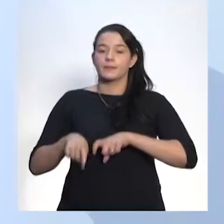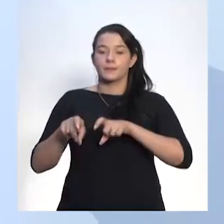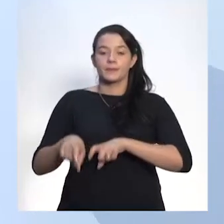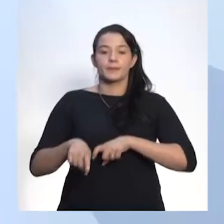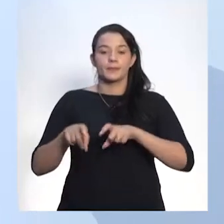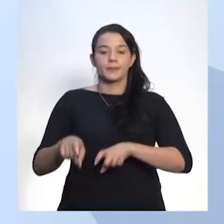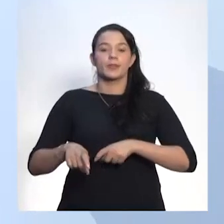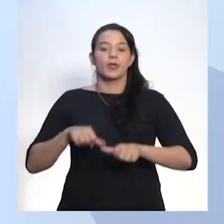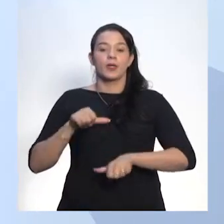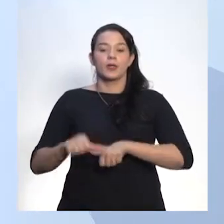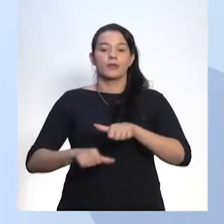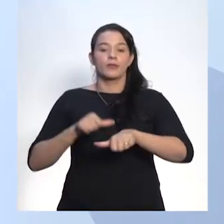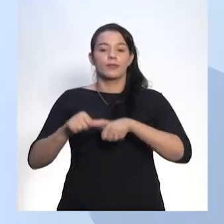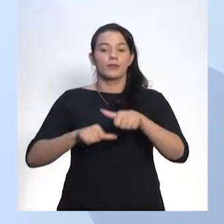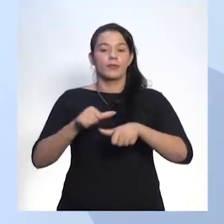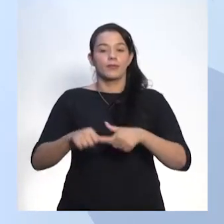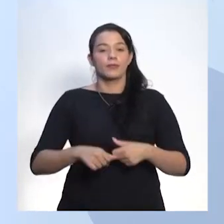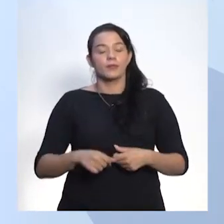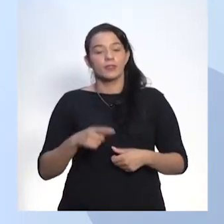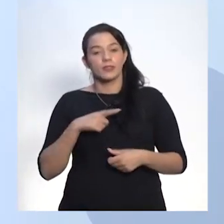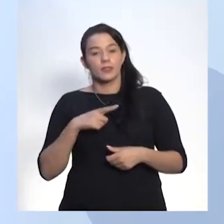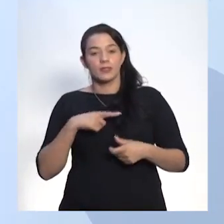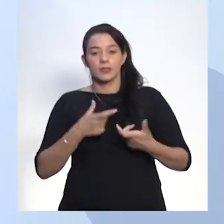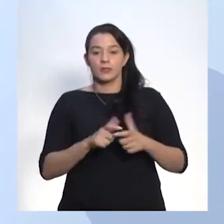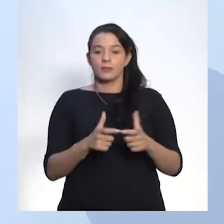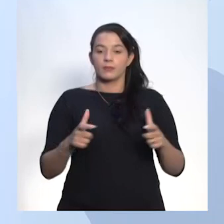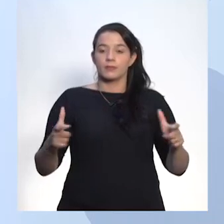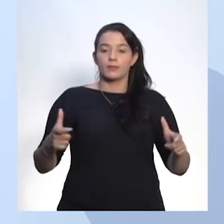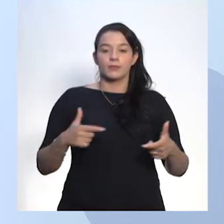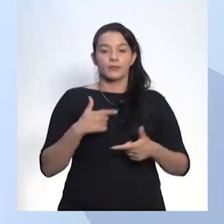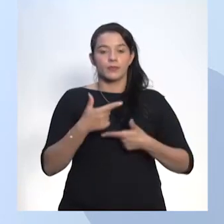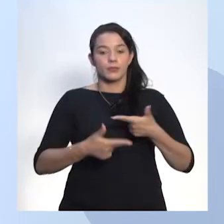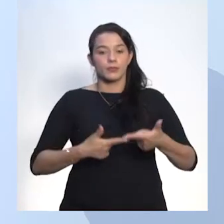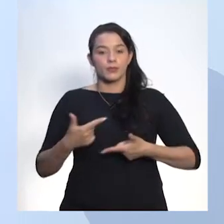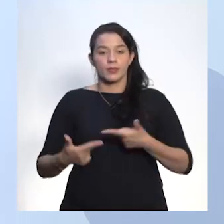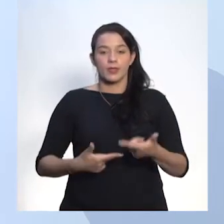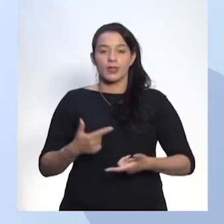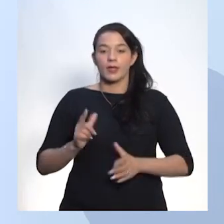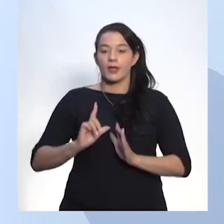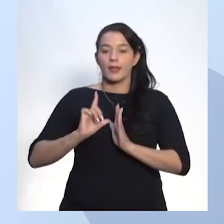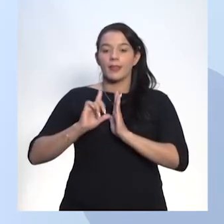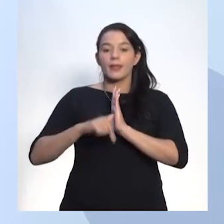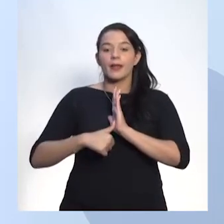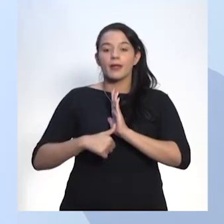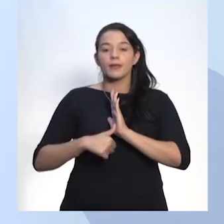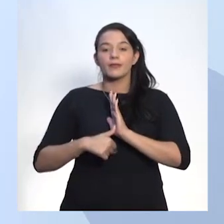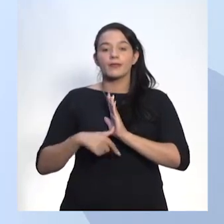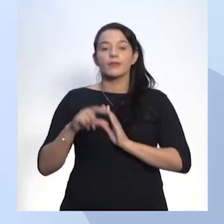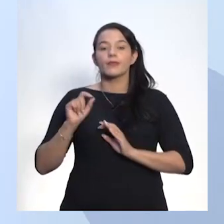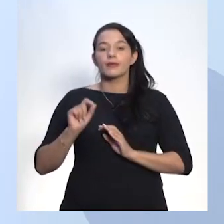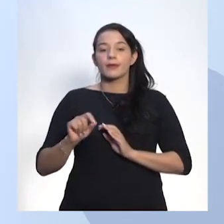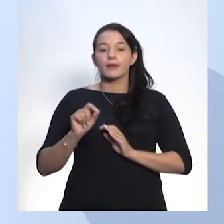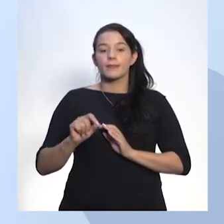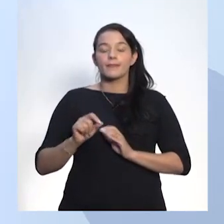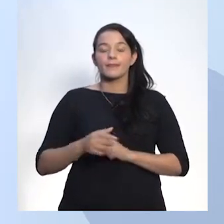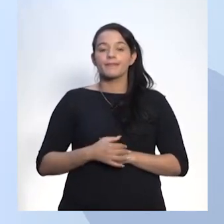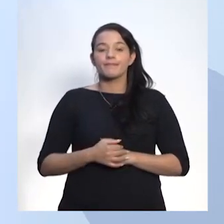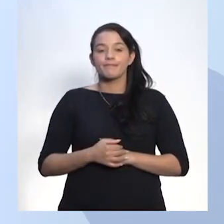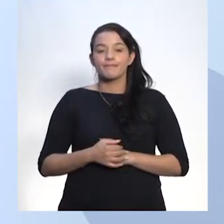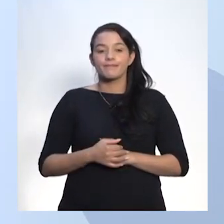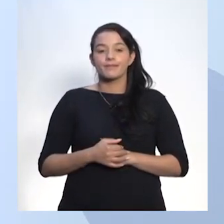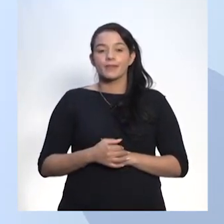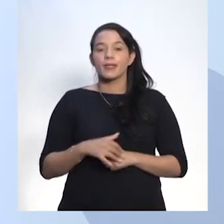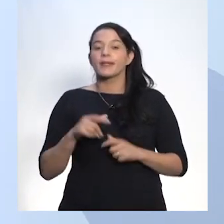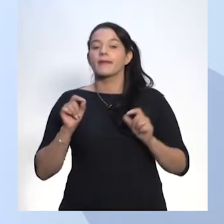direitos trabalhistas, isso vai atrasar o lado de quem? Quem é que